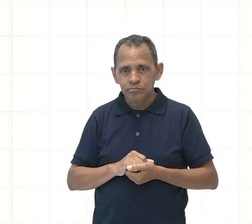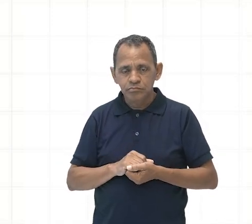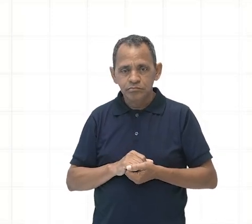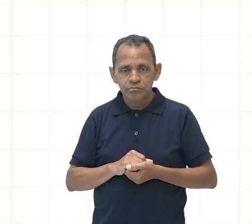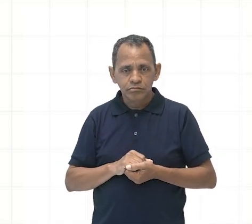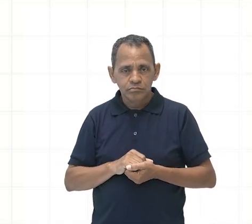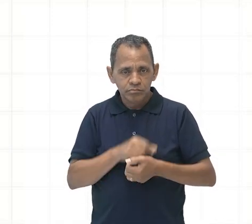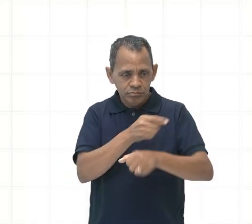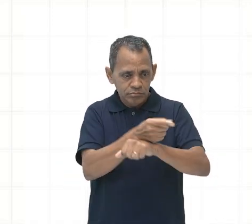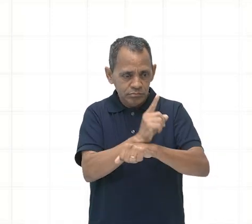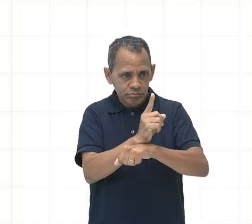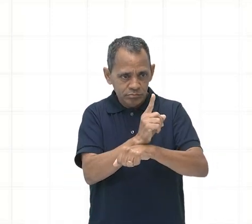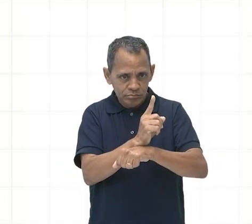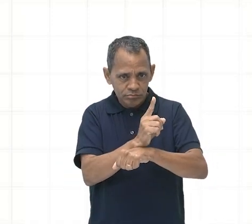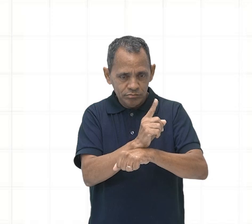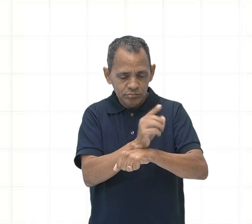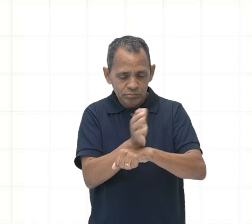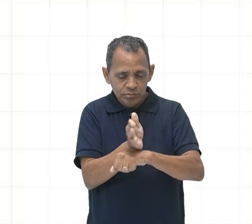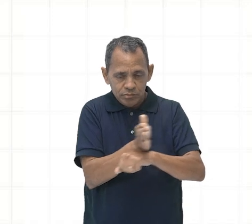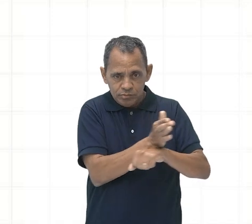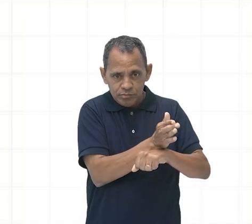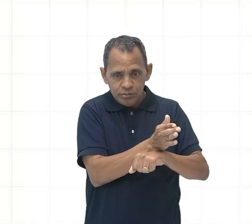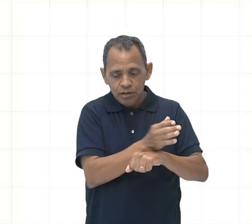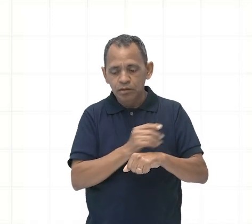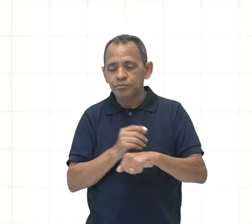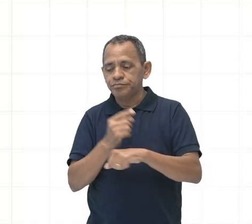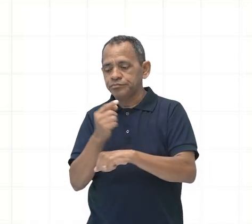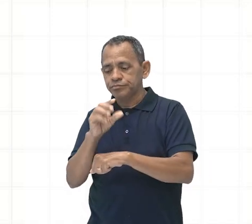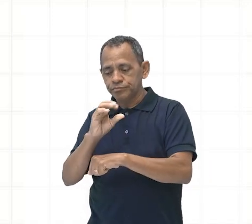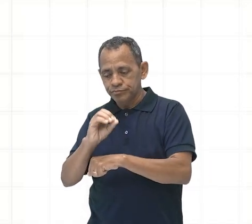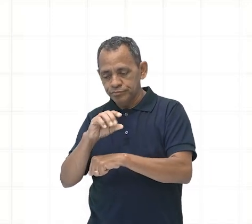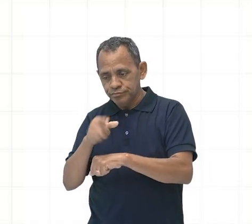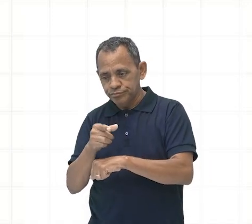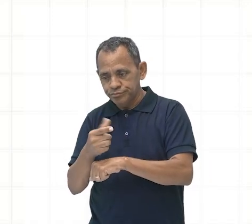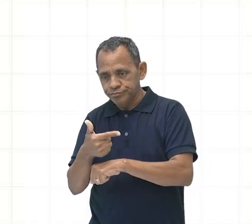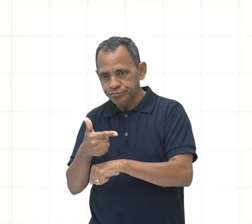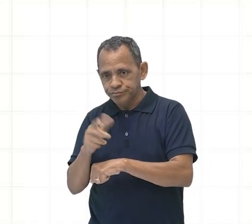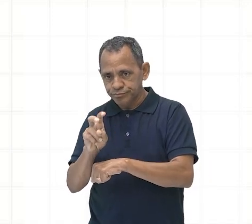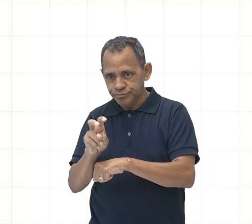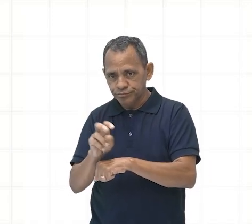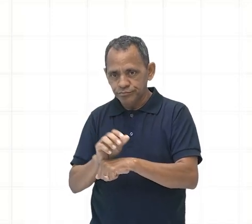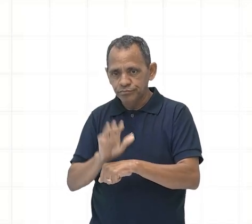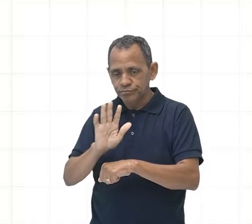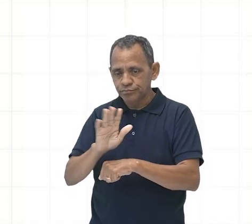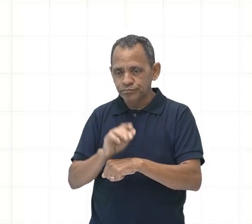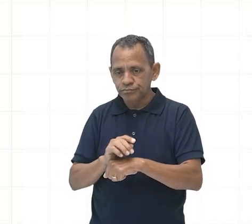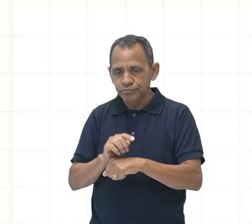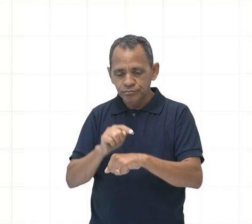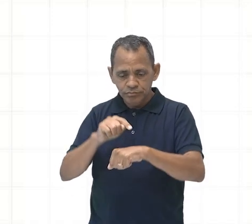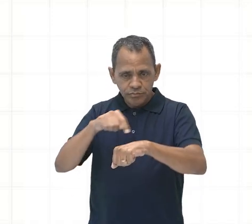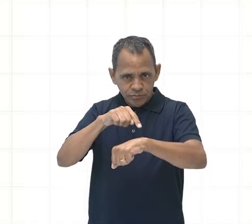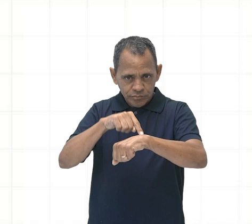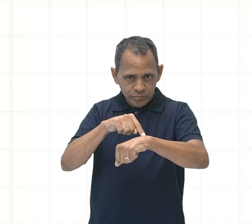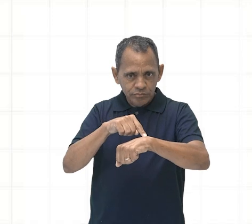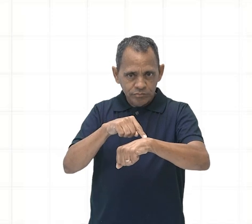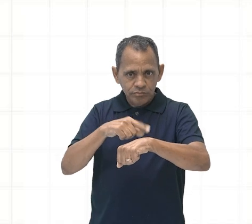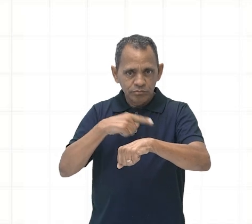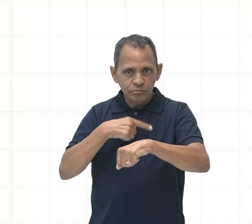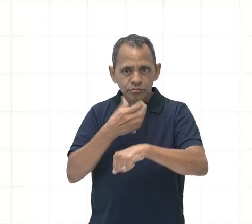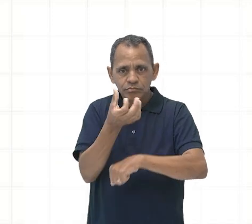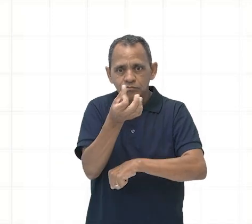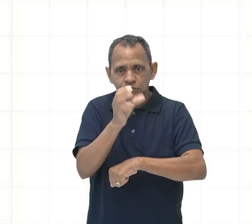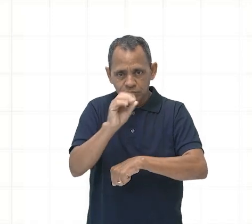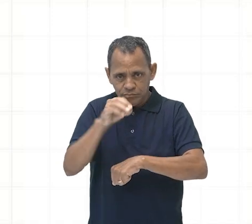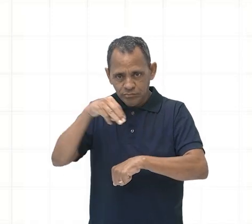hora, mais 0,25 de 1 hora. Só que em 1 hora eu tenho 60 minutos.